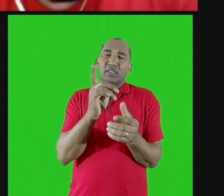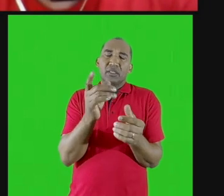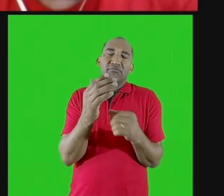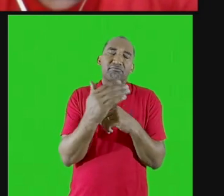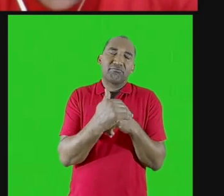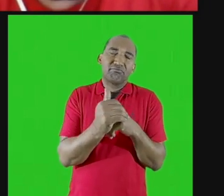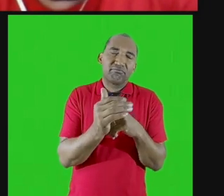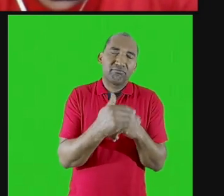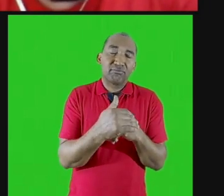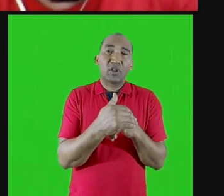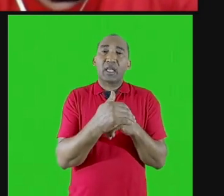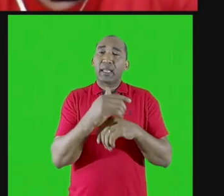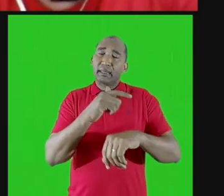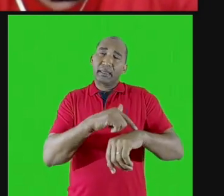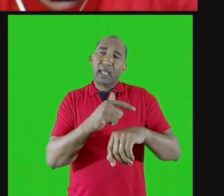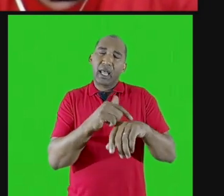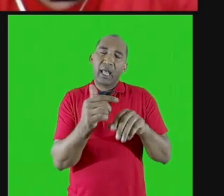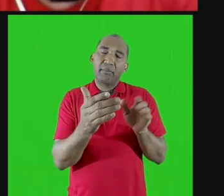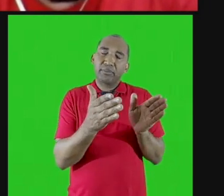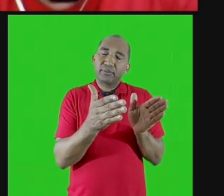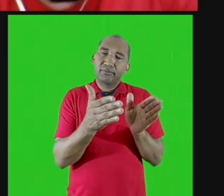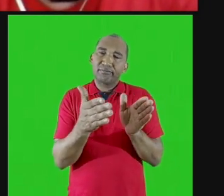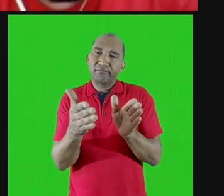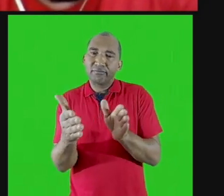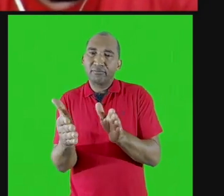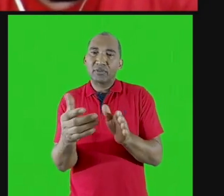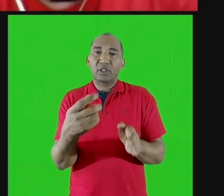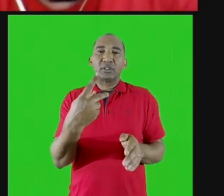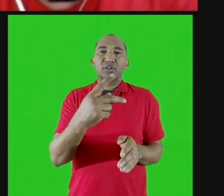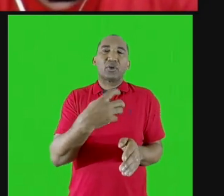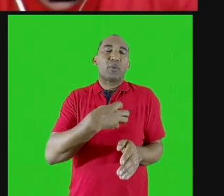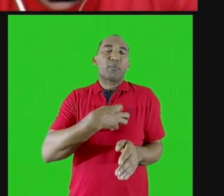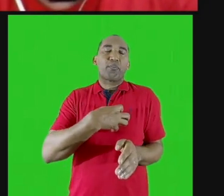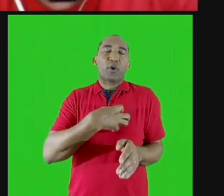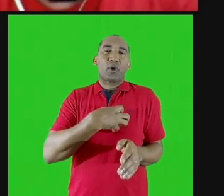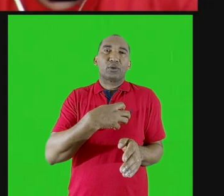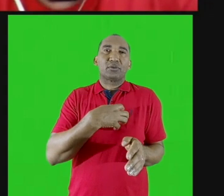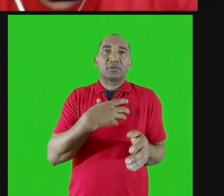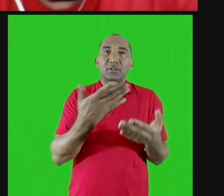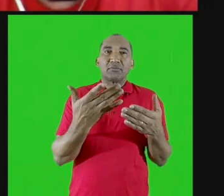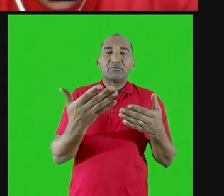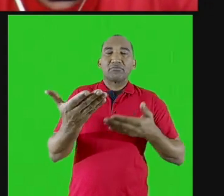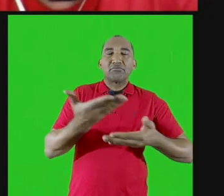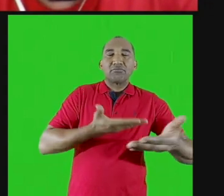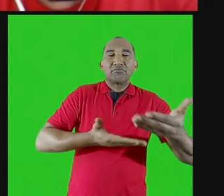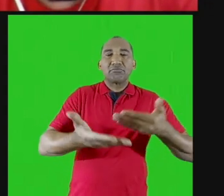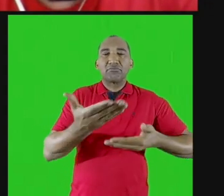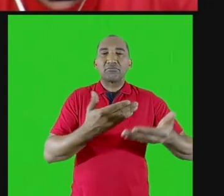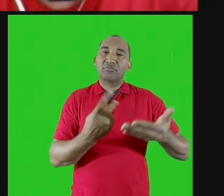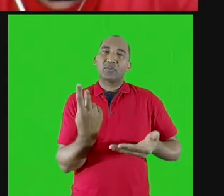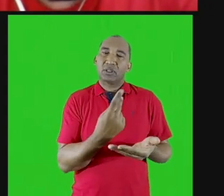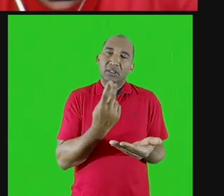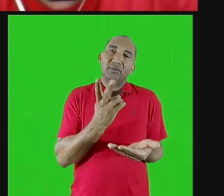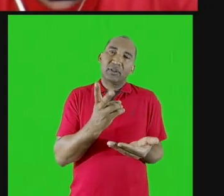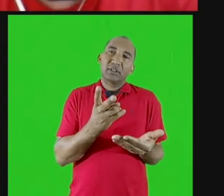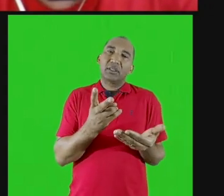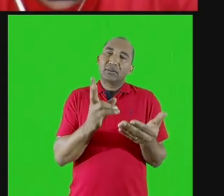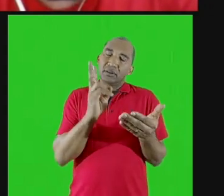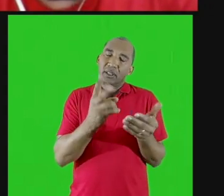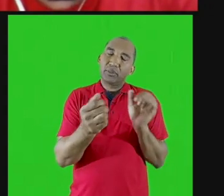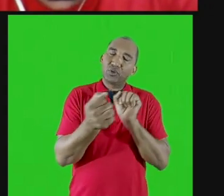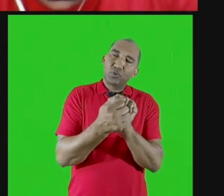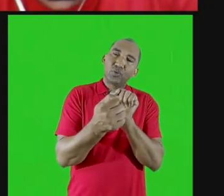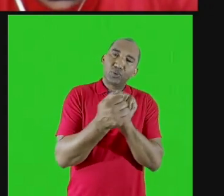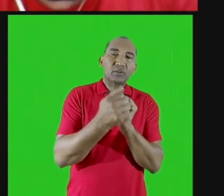sua generosidade, pelo seu tempo, pelo modo como você se articula conosco e para estar